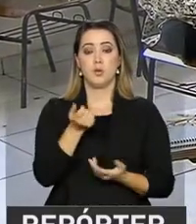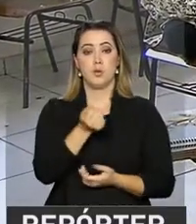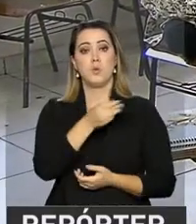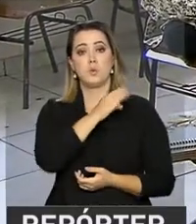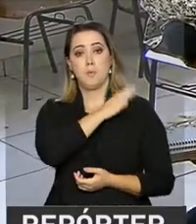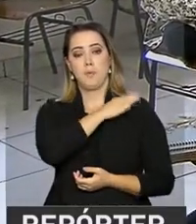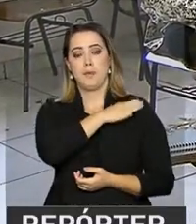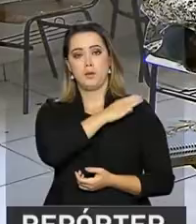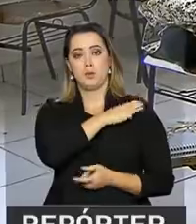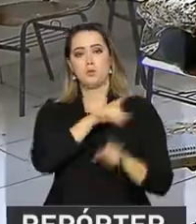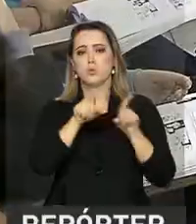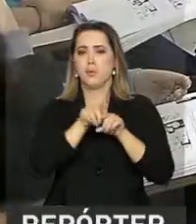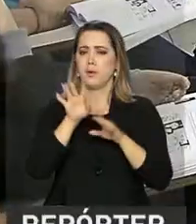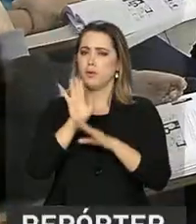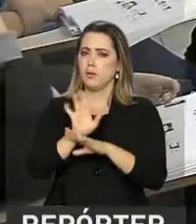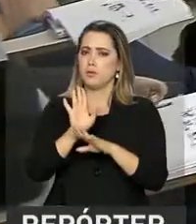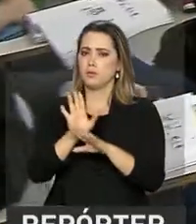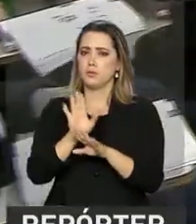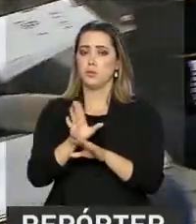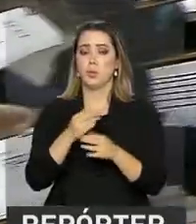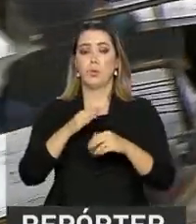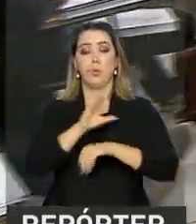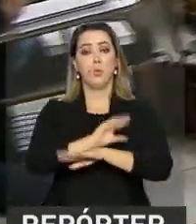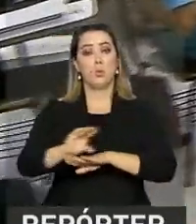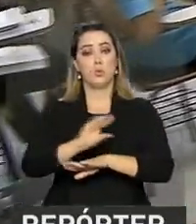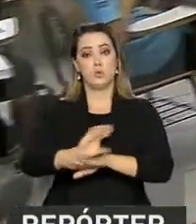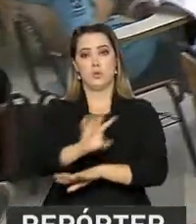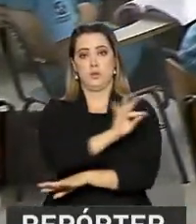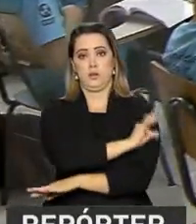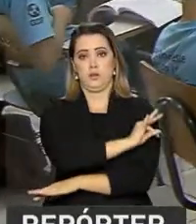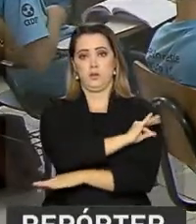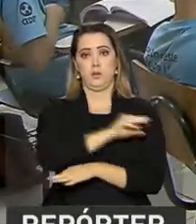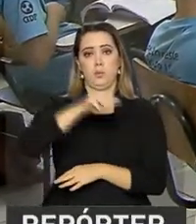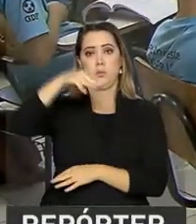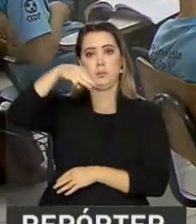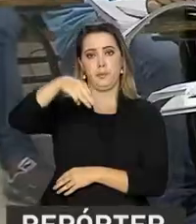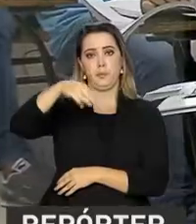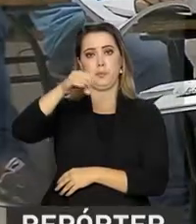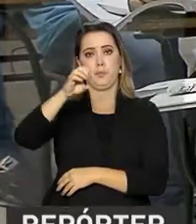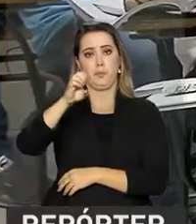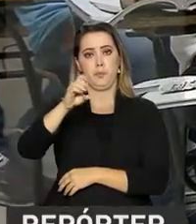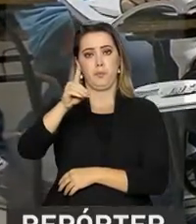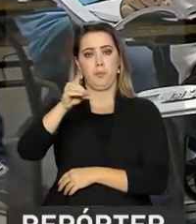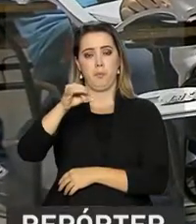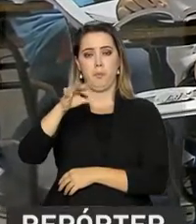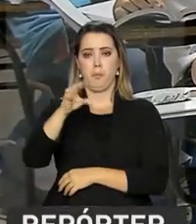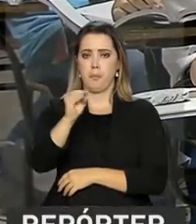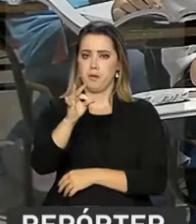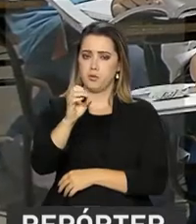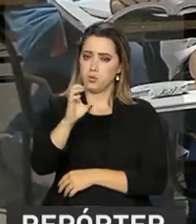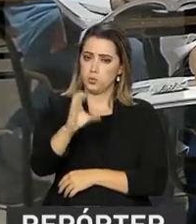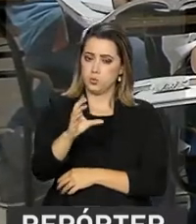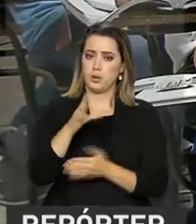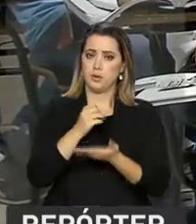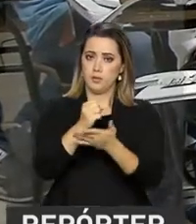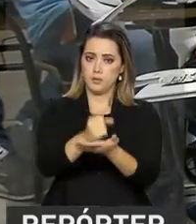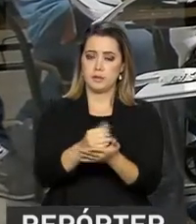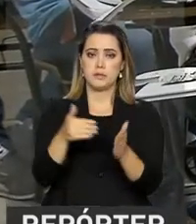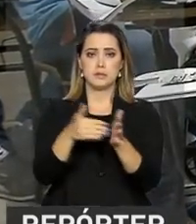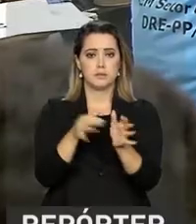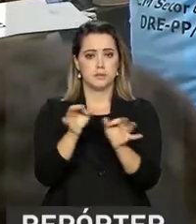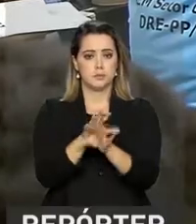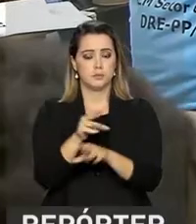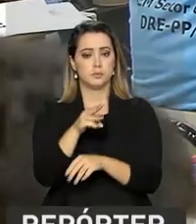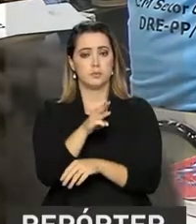também podem se beneficiar dos cursos técnicos o médio tech do governo federal oferece vagas até o fim do mês para os